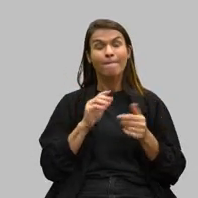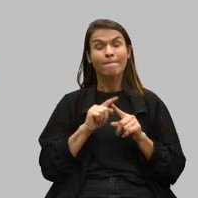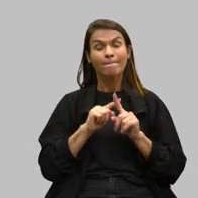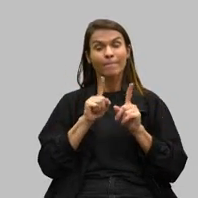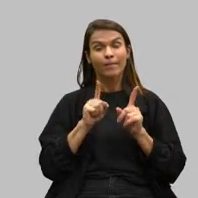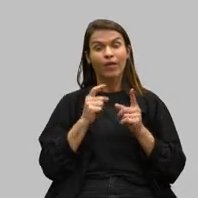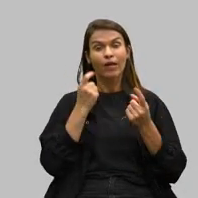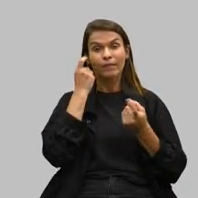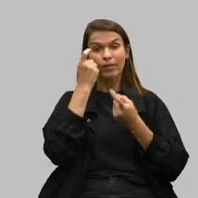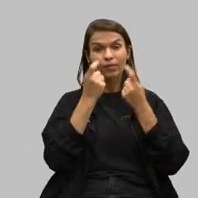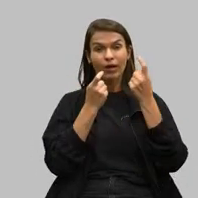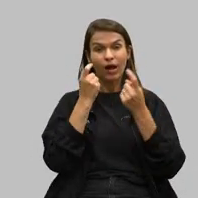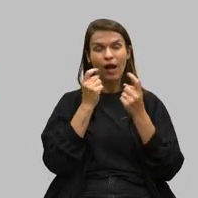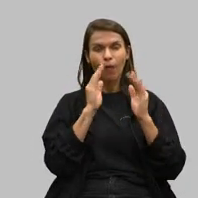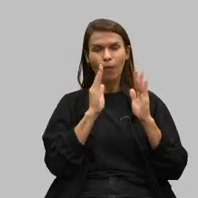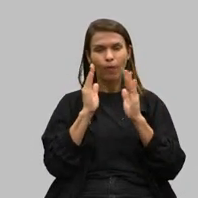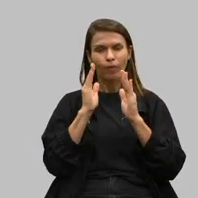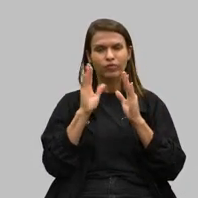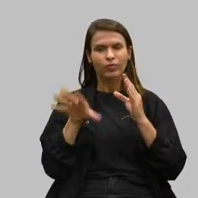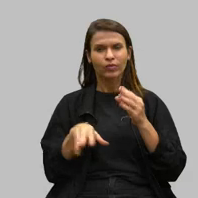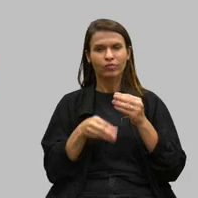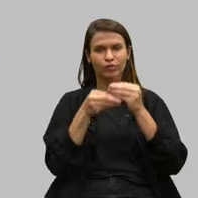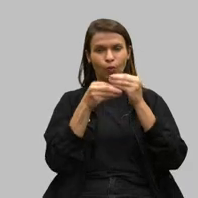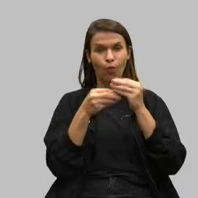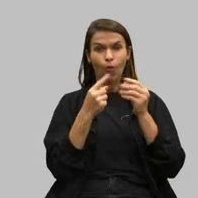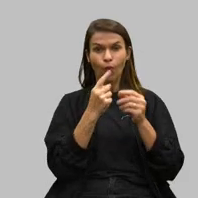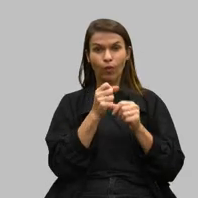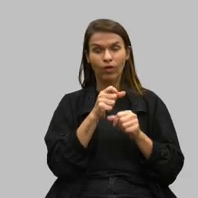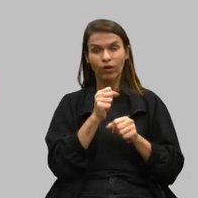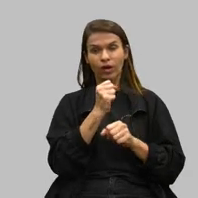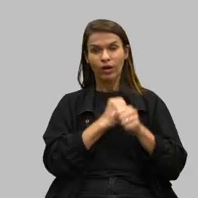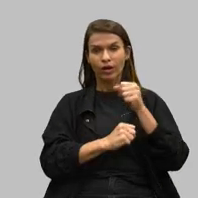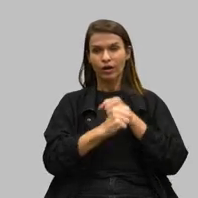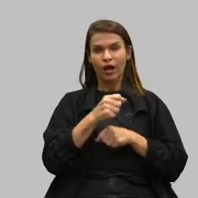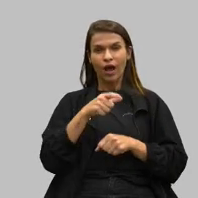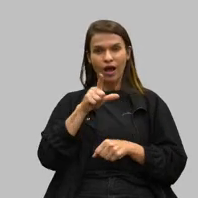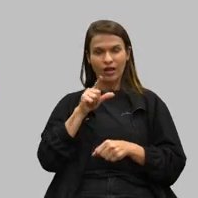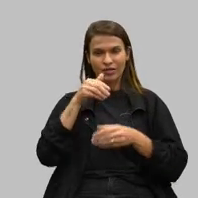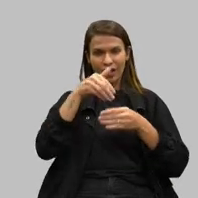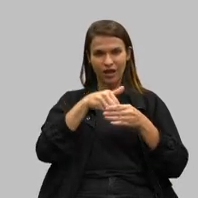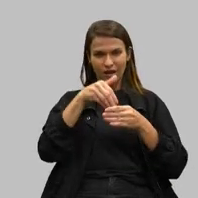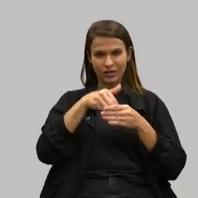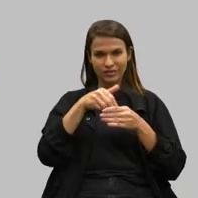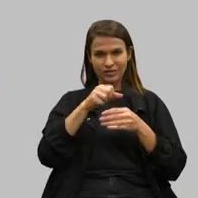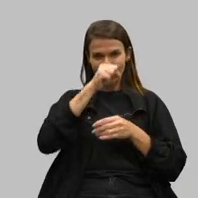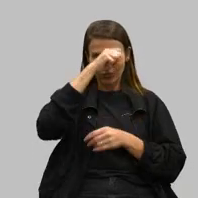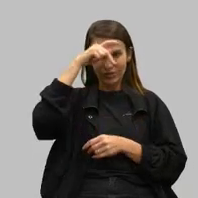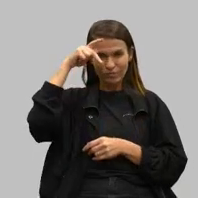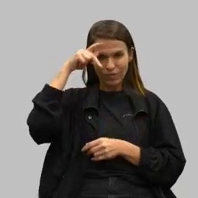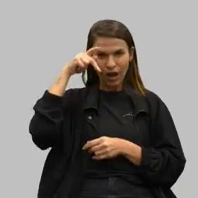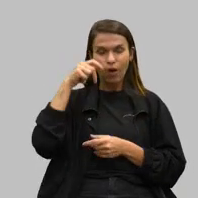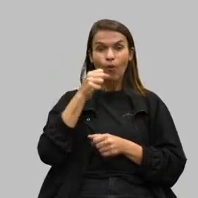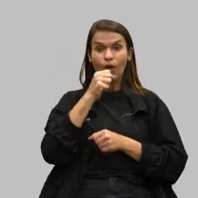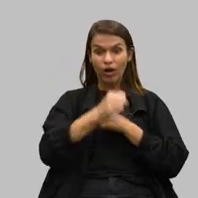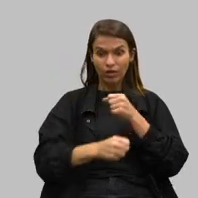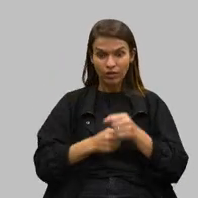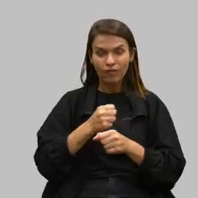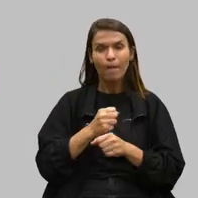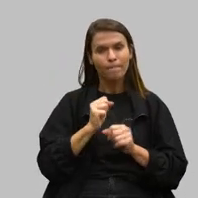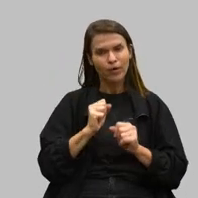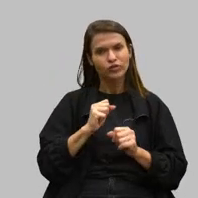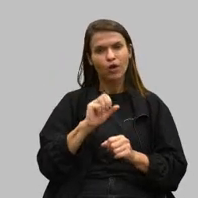é sobre o tempo. Ela foi implantada um ano antes de uma eleição municipal. Então, ano que vem, nós podemos ter, teoricamente,